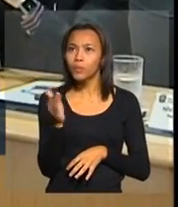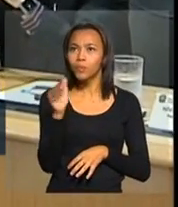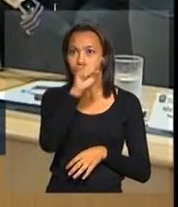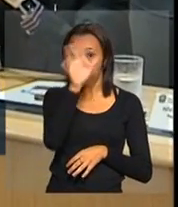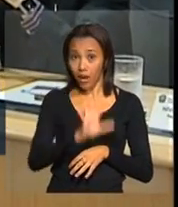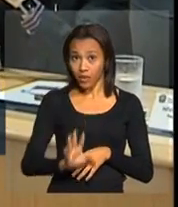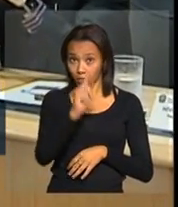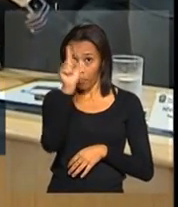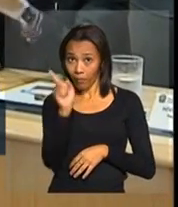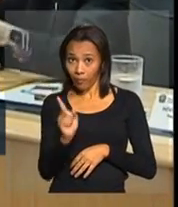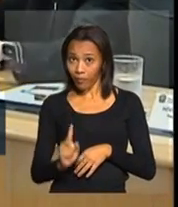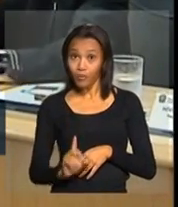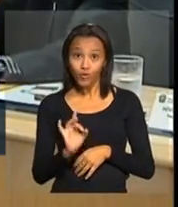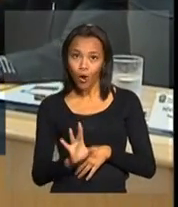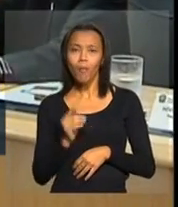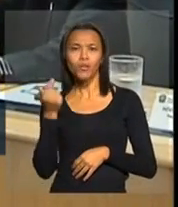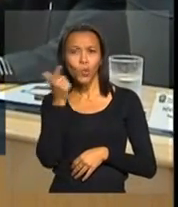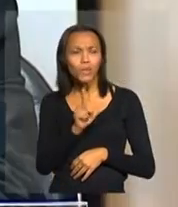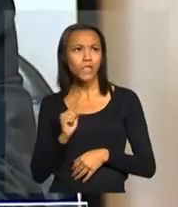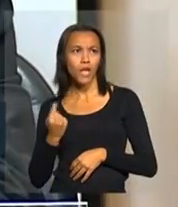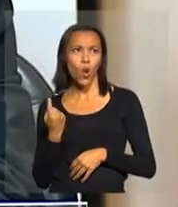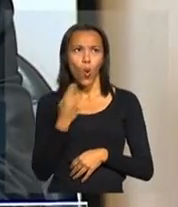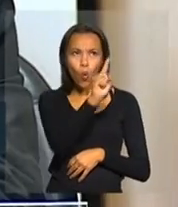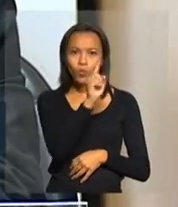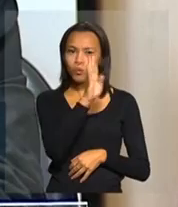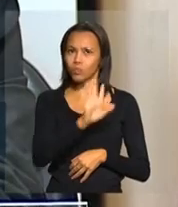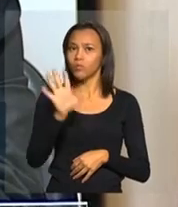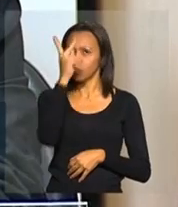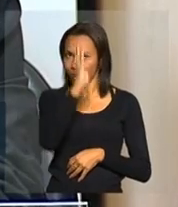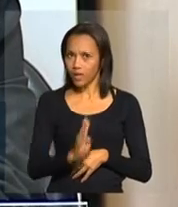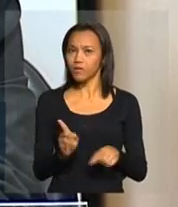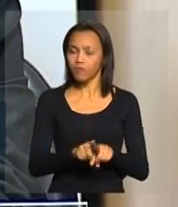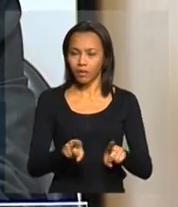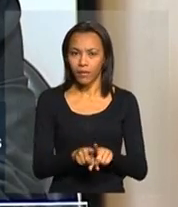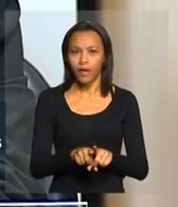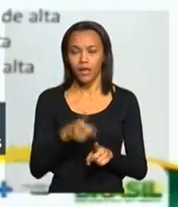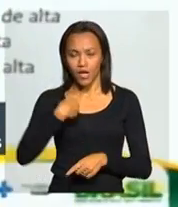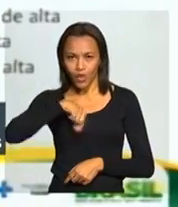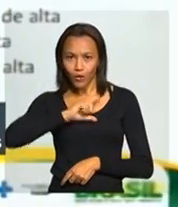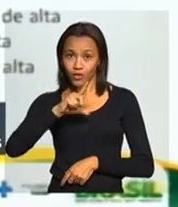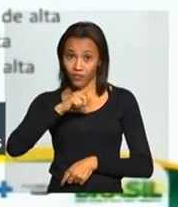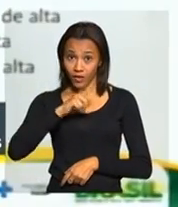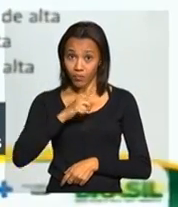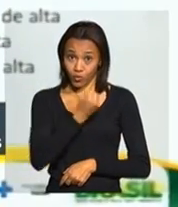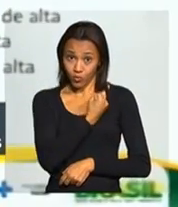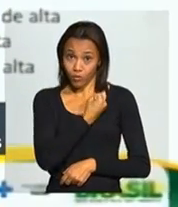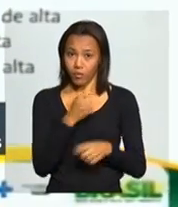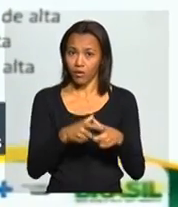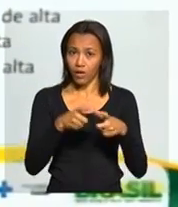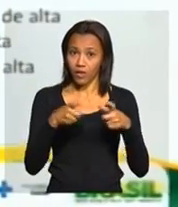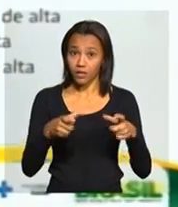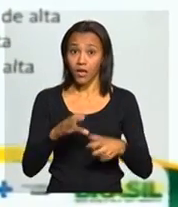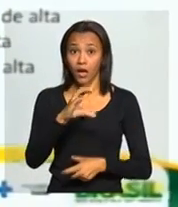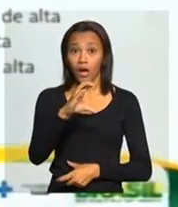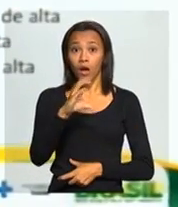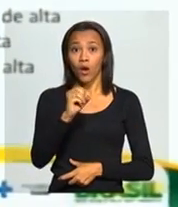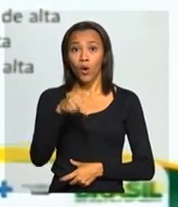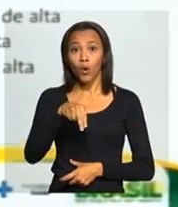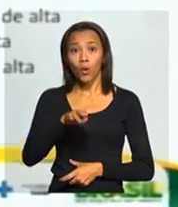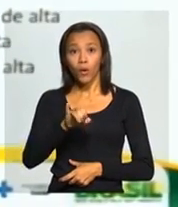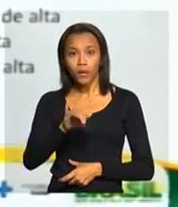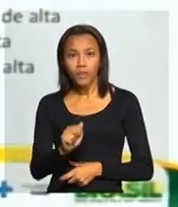regiões de maior dificuldade de acesso. Nós tivemos ainda um crescimento muito grande da córnea, o